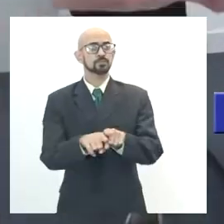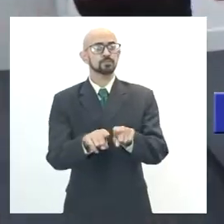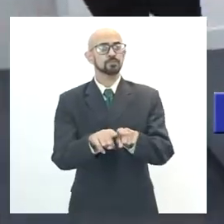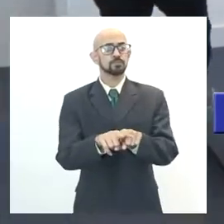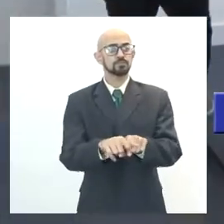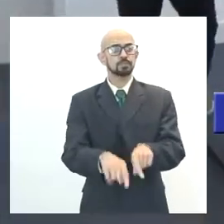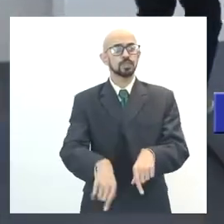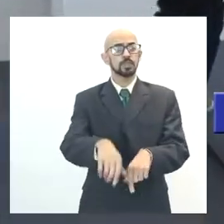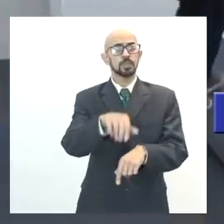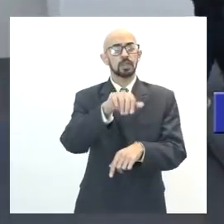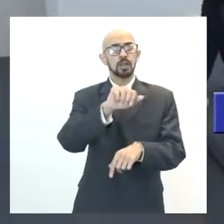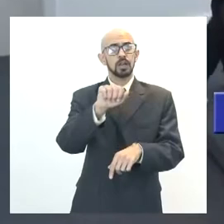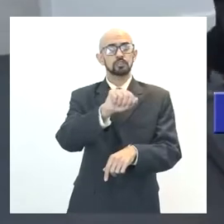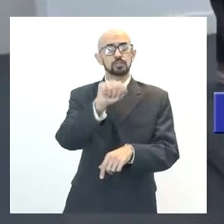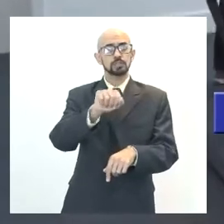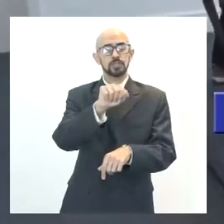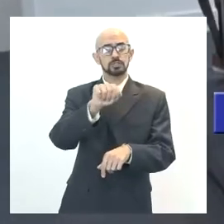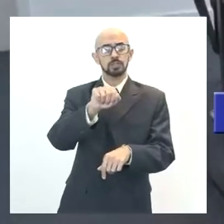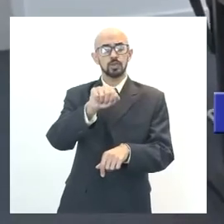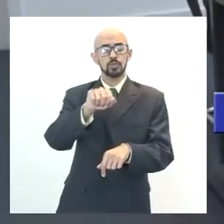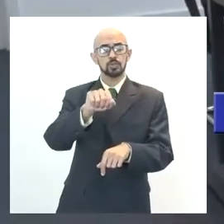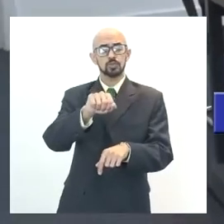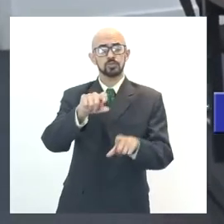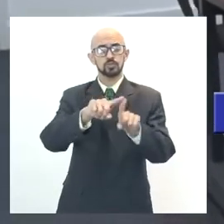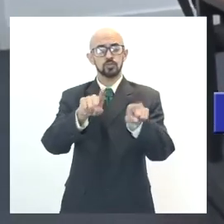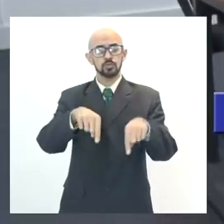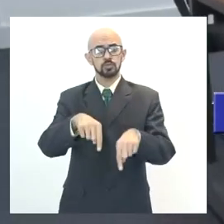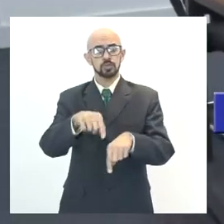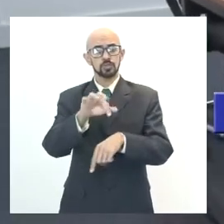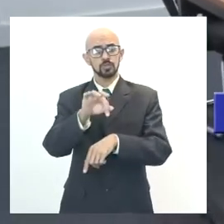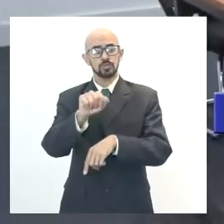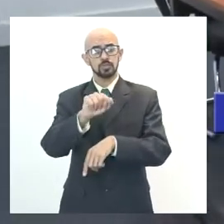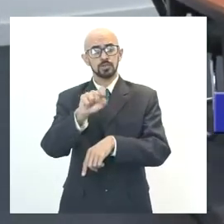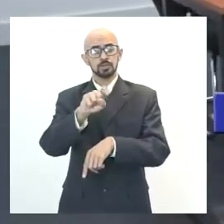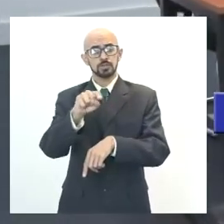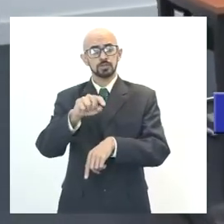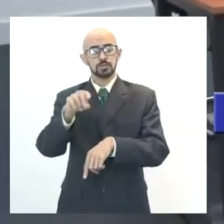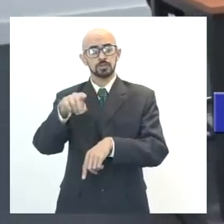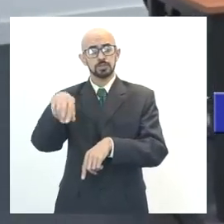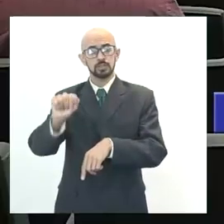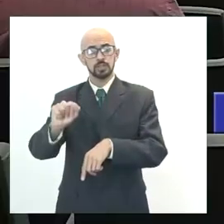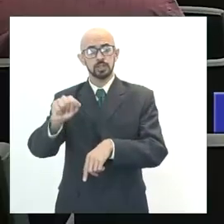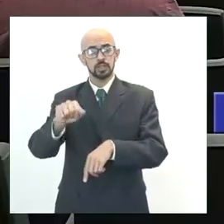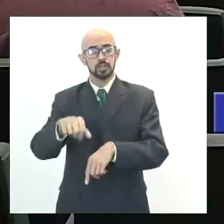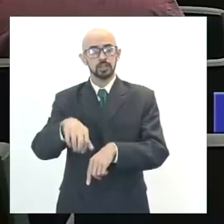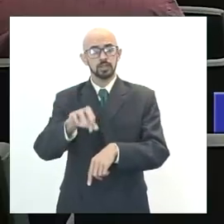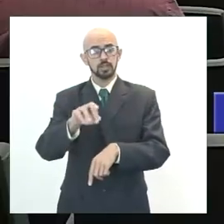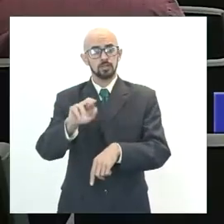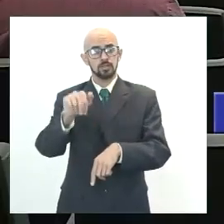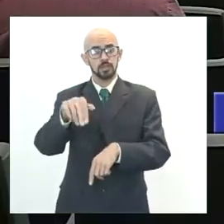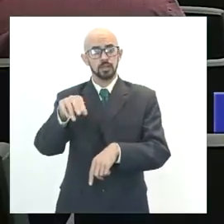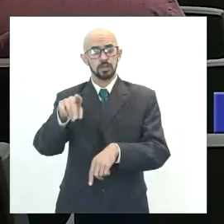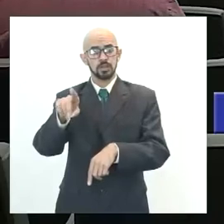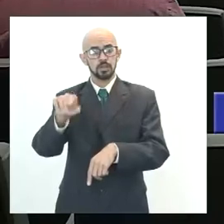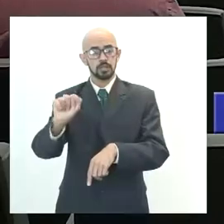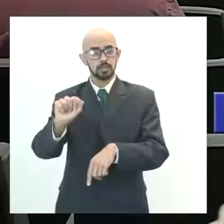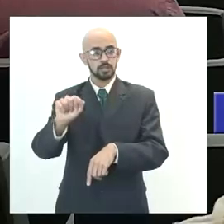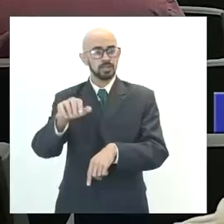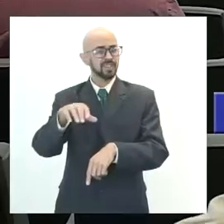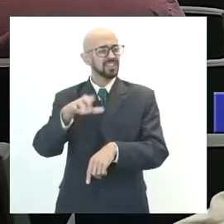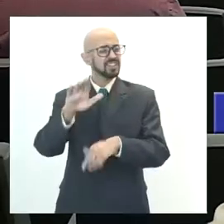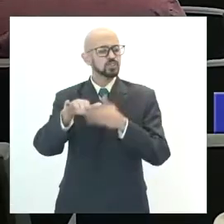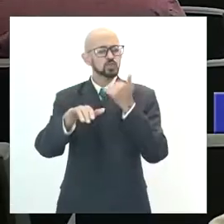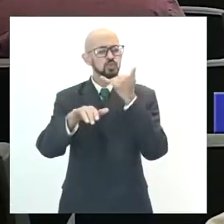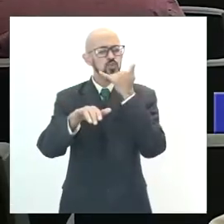essa Associação servidores da Fazenda Oi Fernanda Lima Fernando Lima de